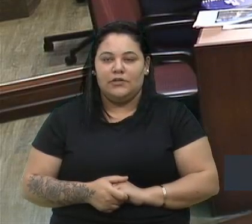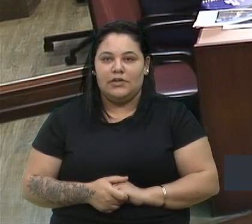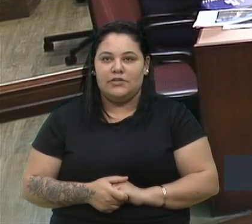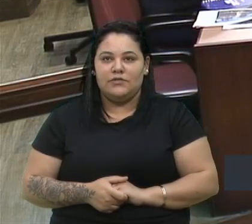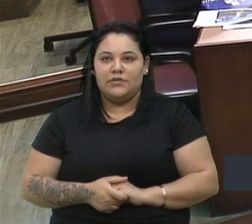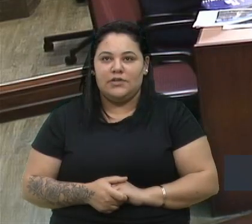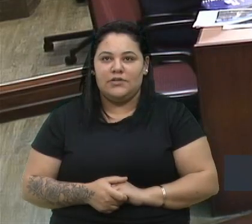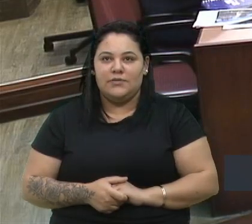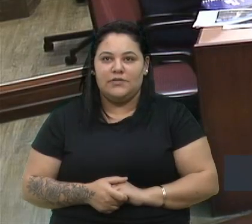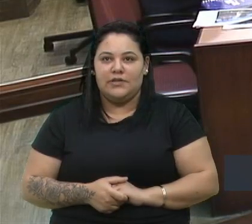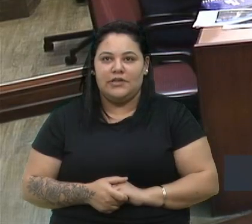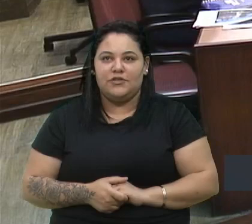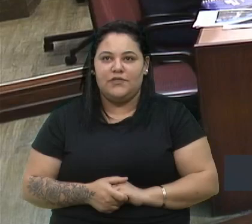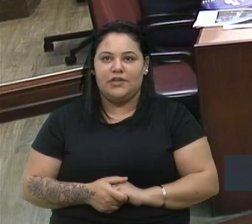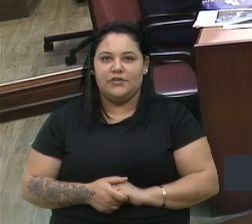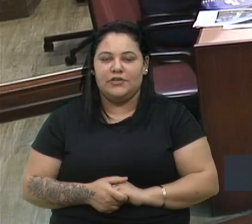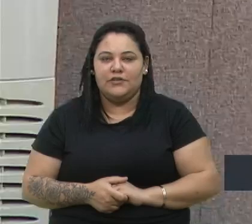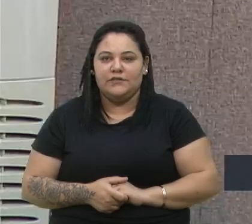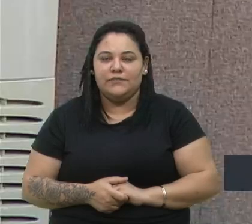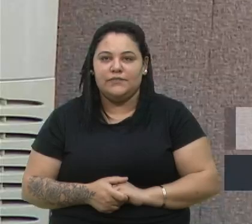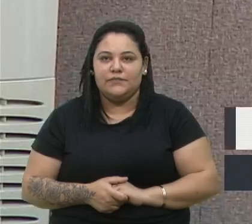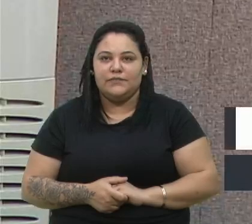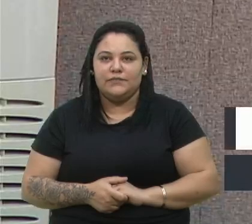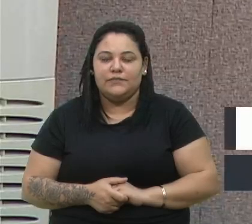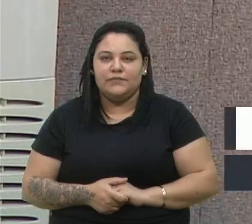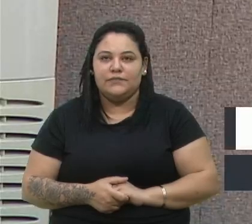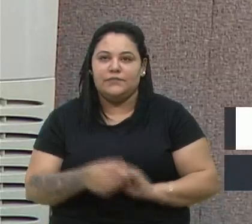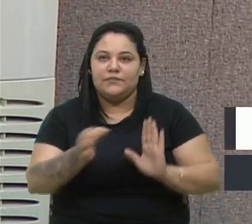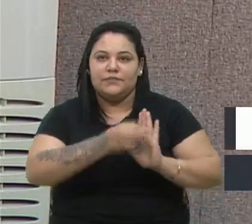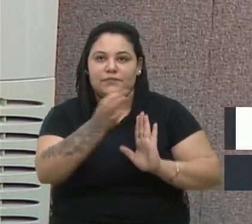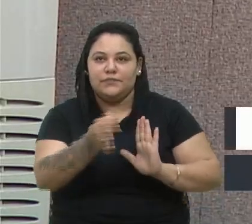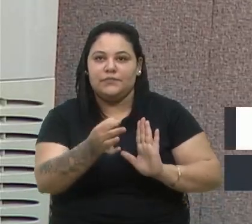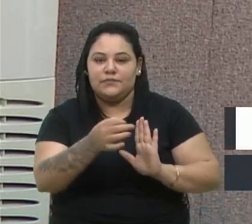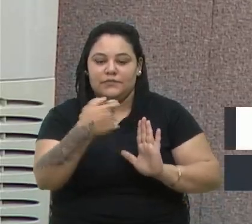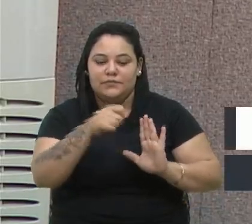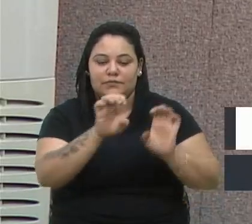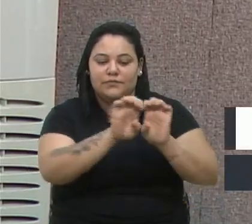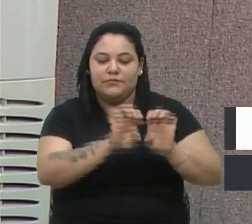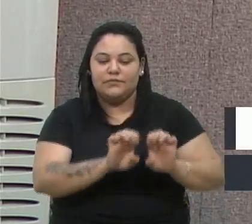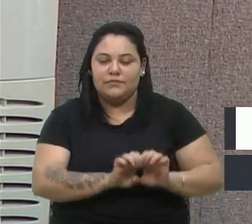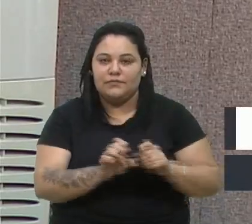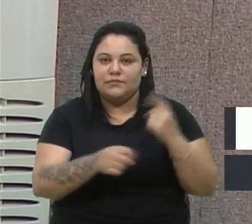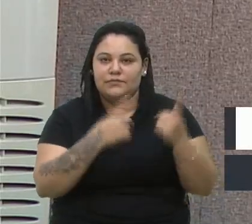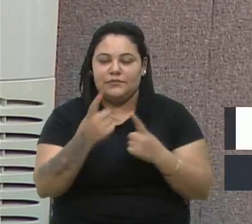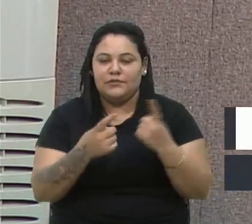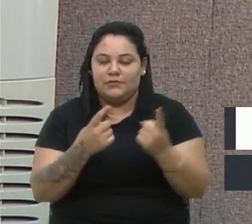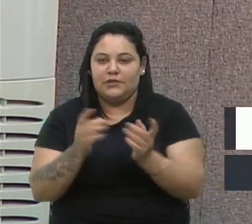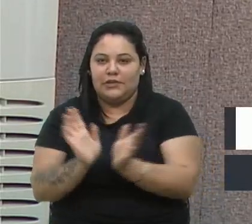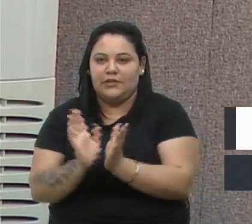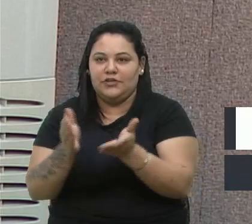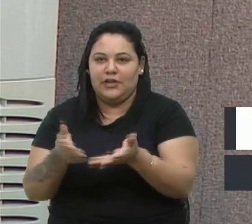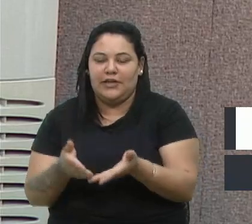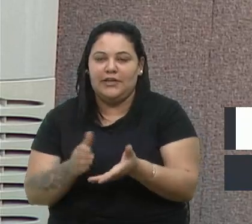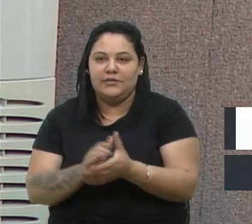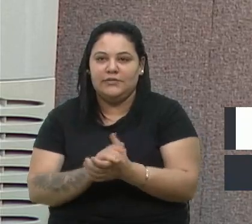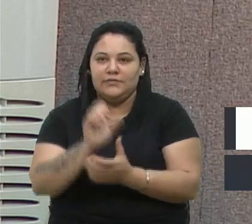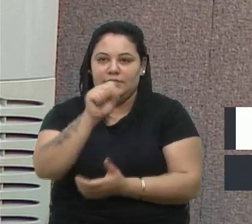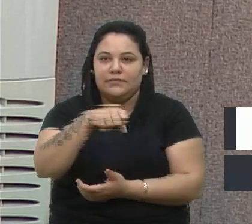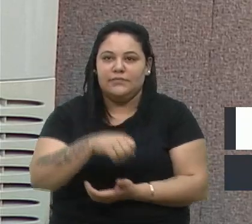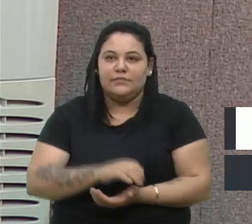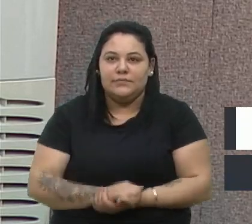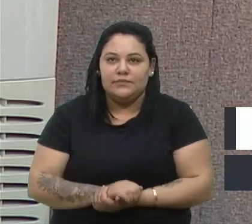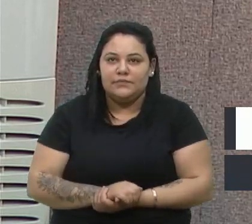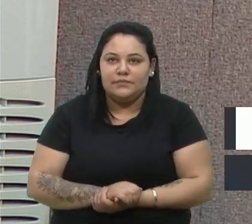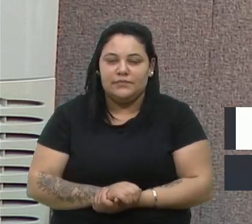Senhor presidente, no meu ponto de vista, nós precisamos reestruturar algumas comissões, sim. Tá? Tem algumas que são muito